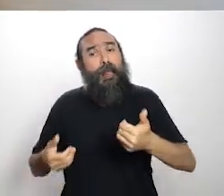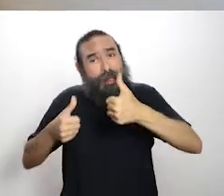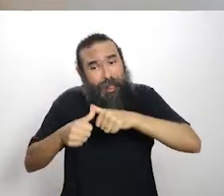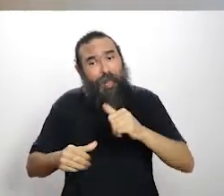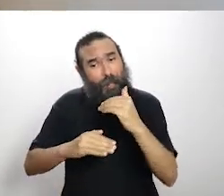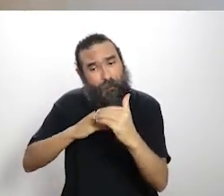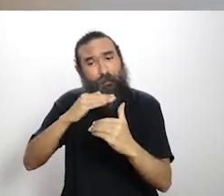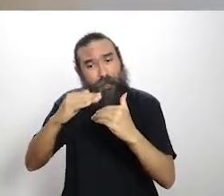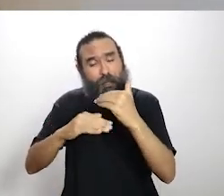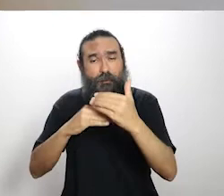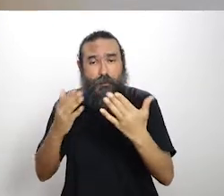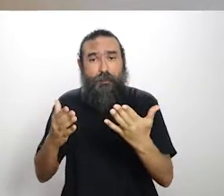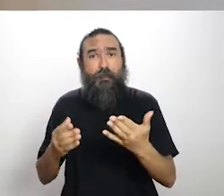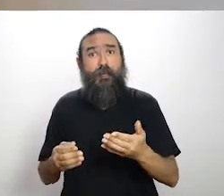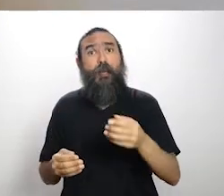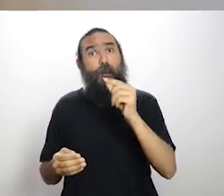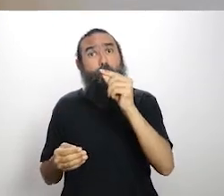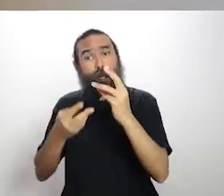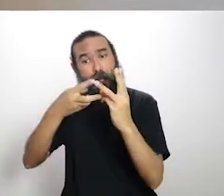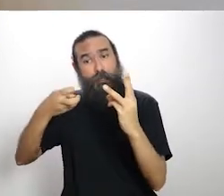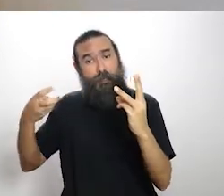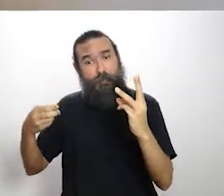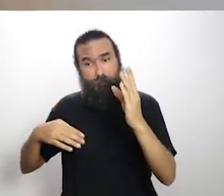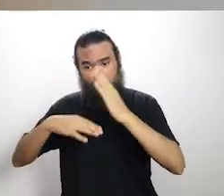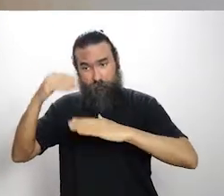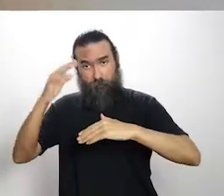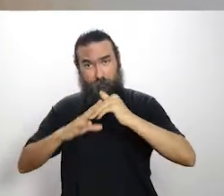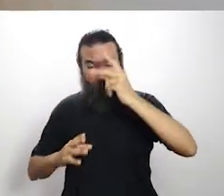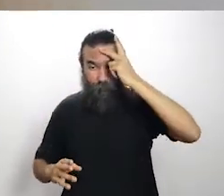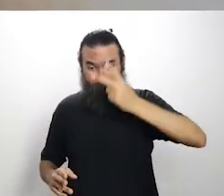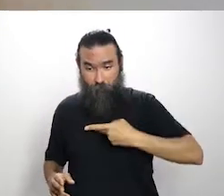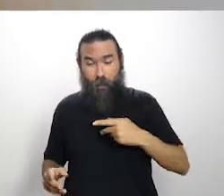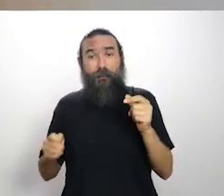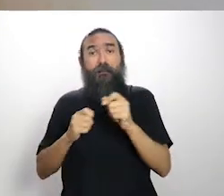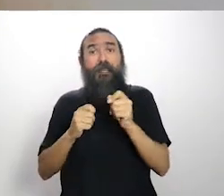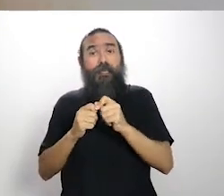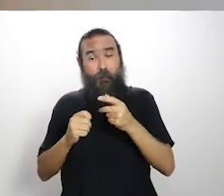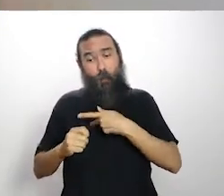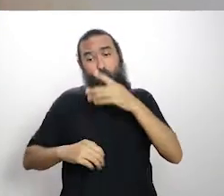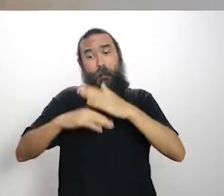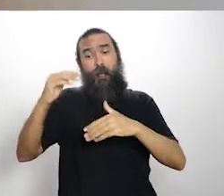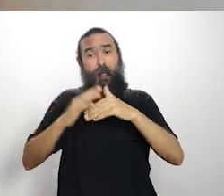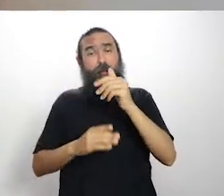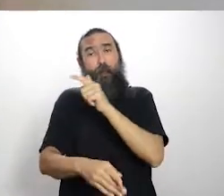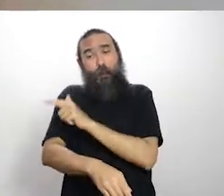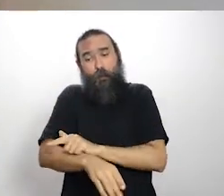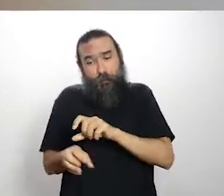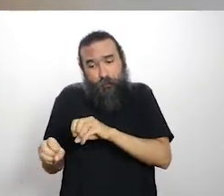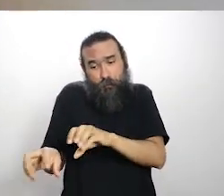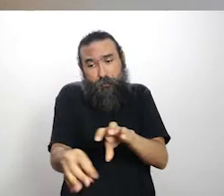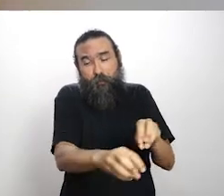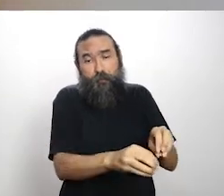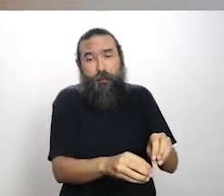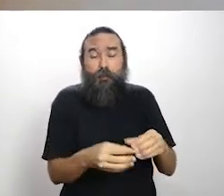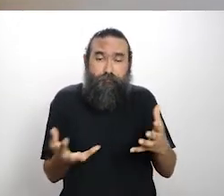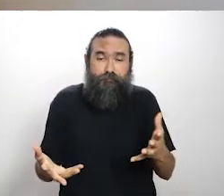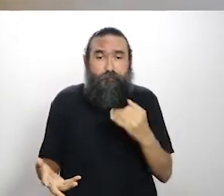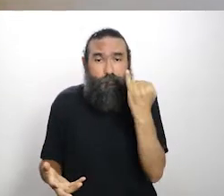Tivemos avanços, né? Inclusive o avanço de você ter autonomia de construir o seu próprio currículo, né? Então, e